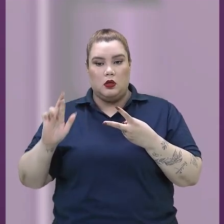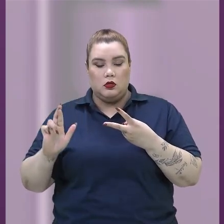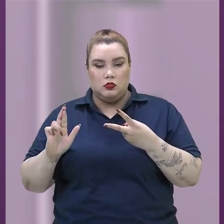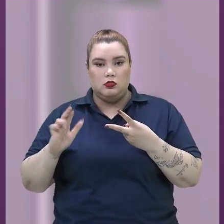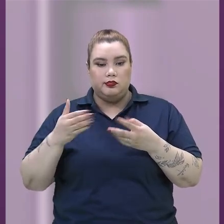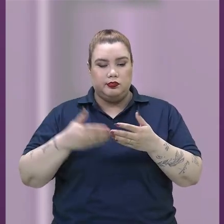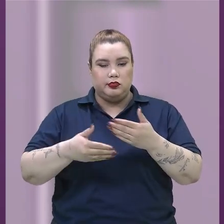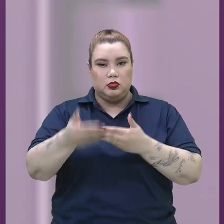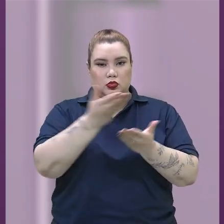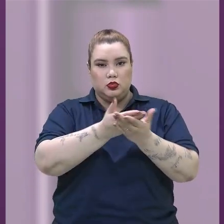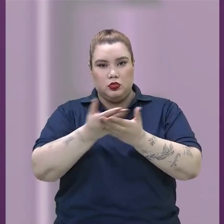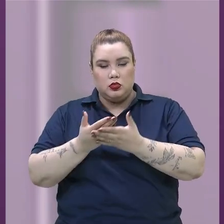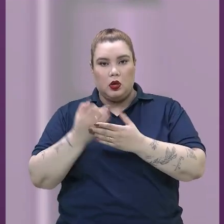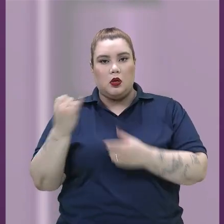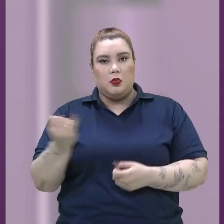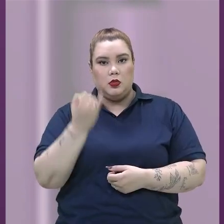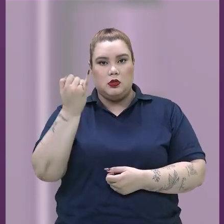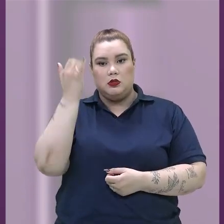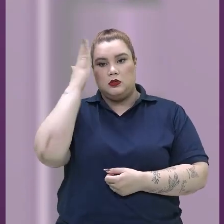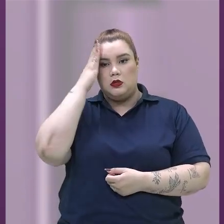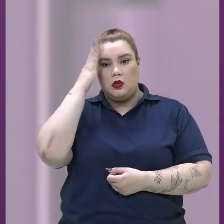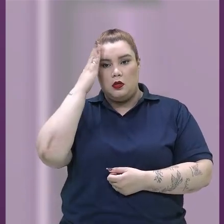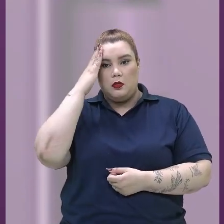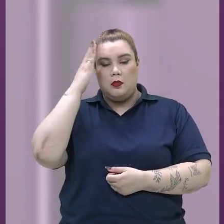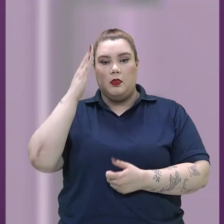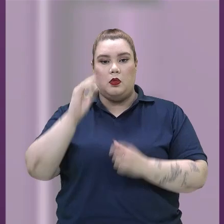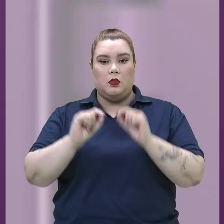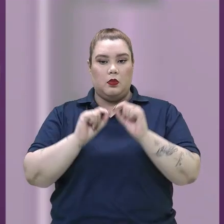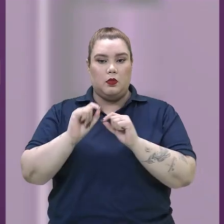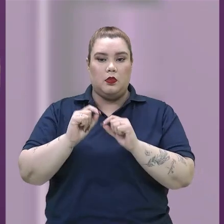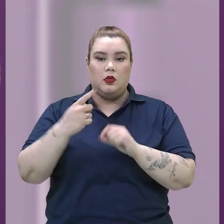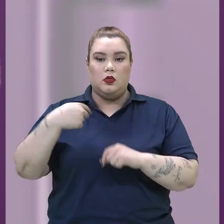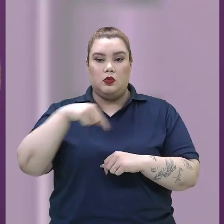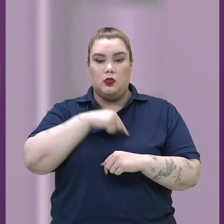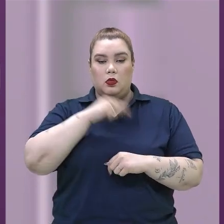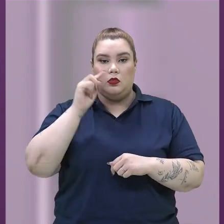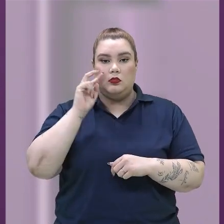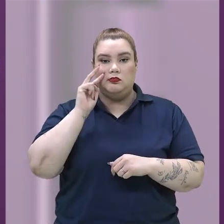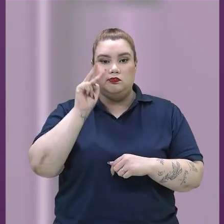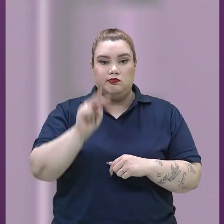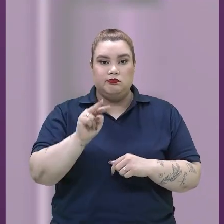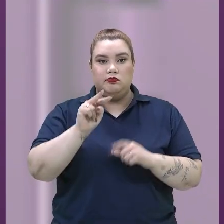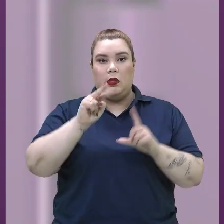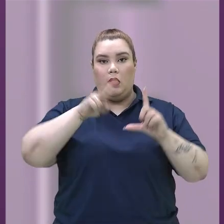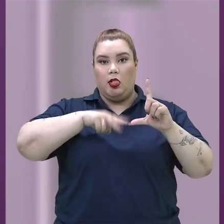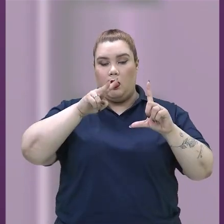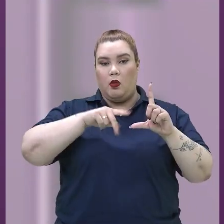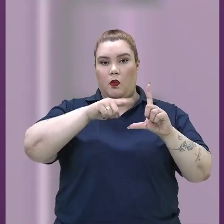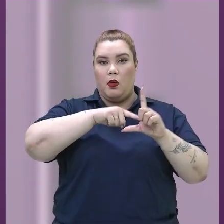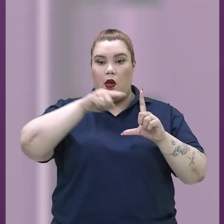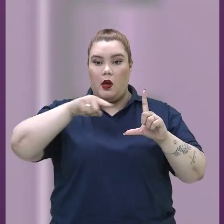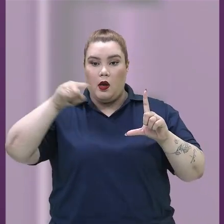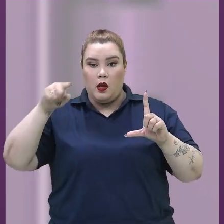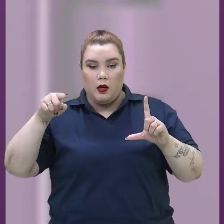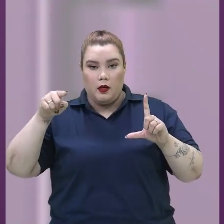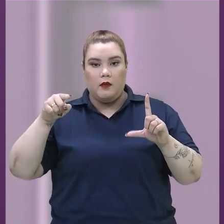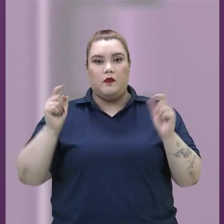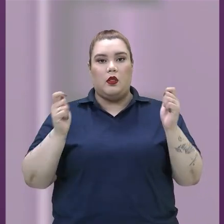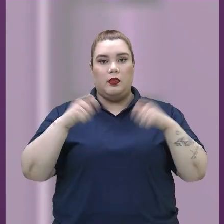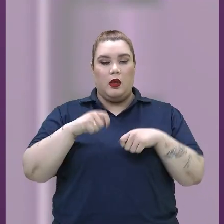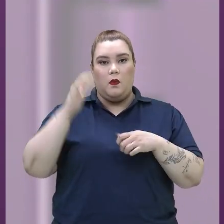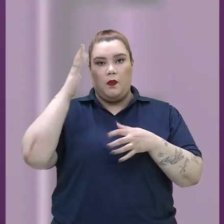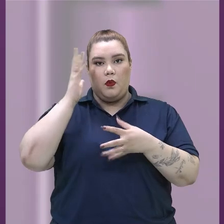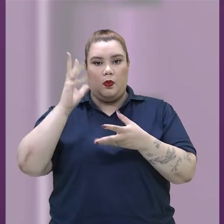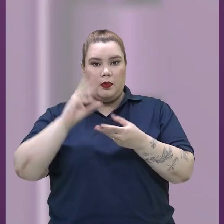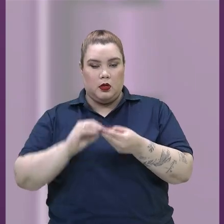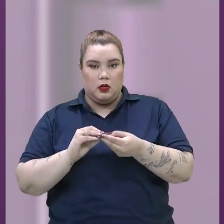uma interpretação que a gente tem quando a gente olha, então, o gráfico dessa reta, né? Quando a gente vê a reta no